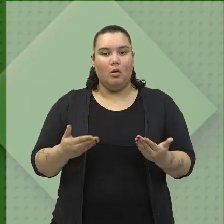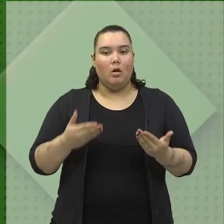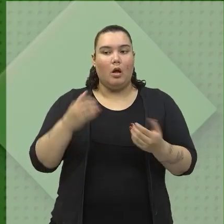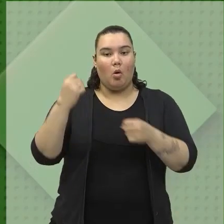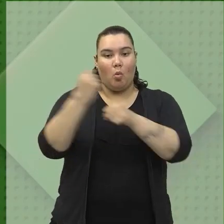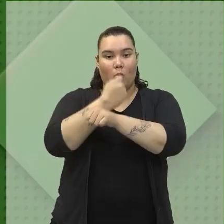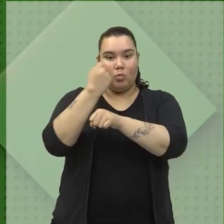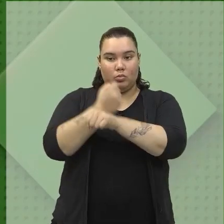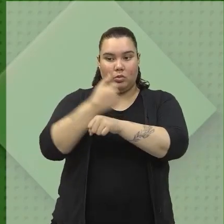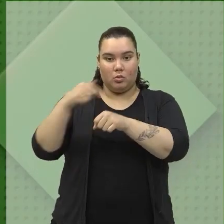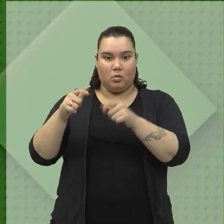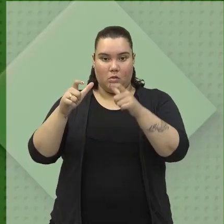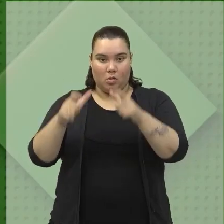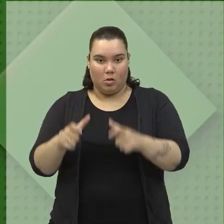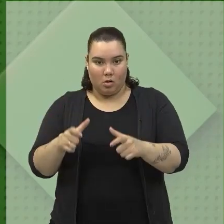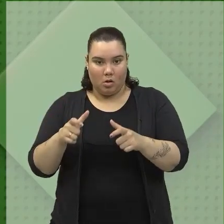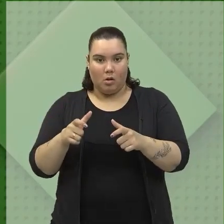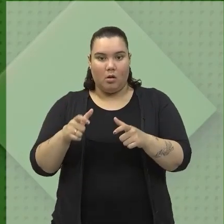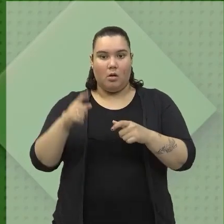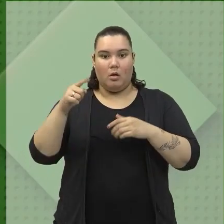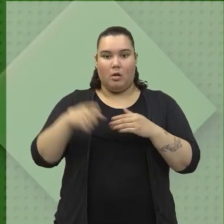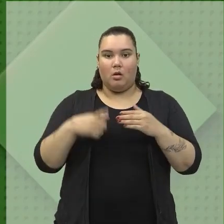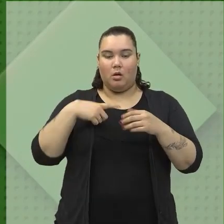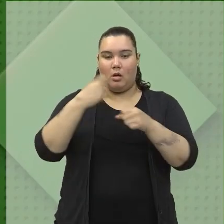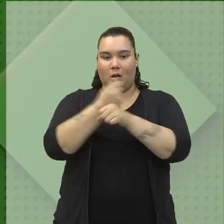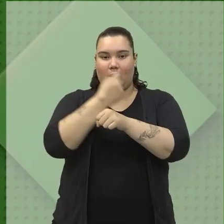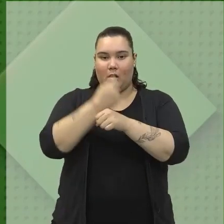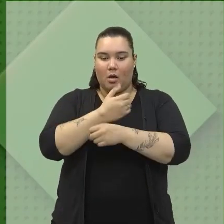usina hidrelétrica, como ela é construída uma barragem em um